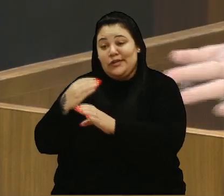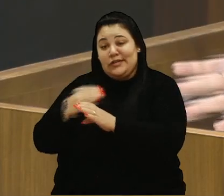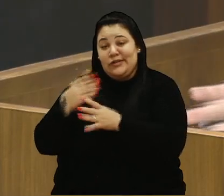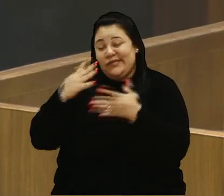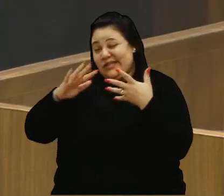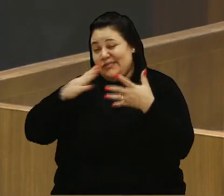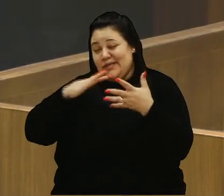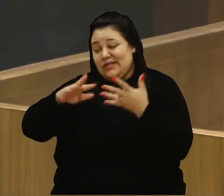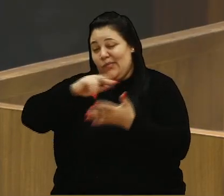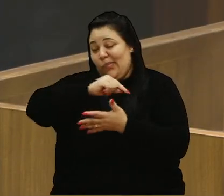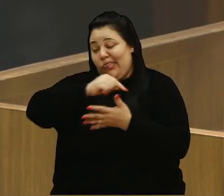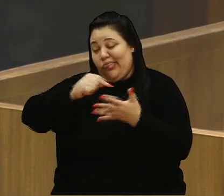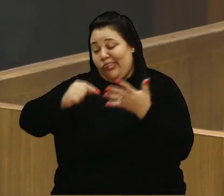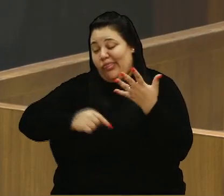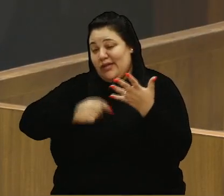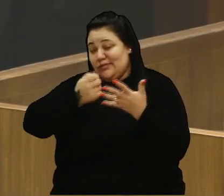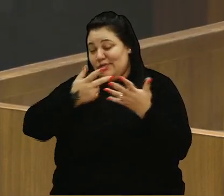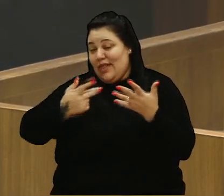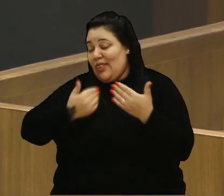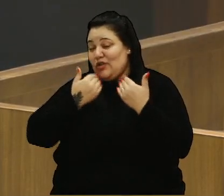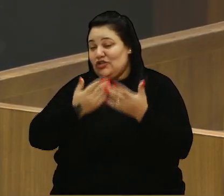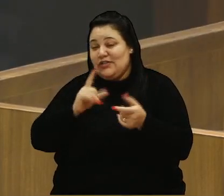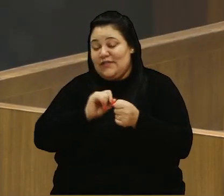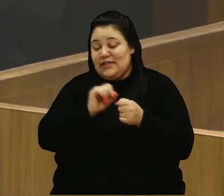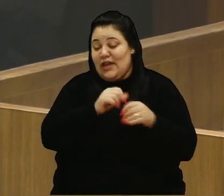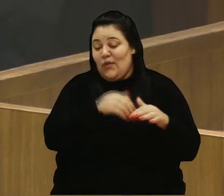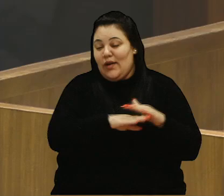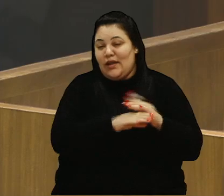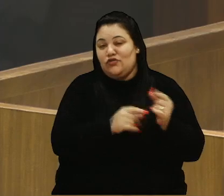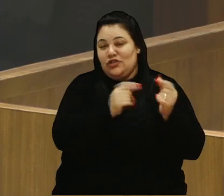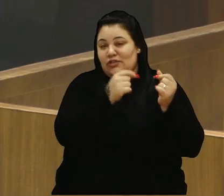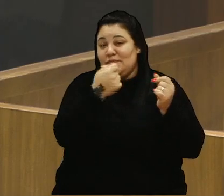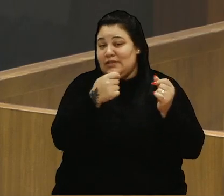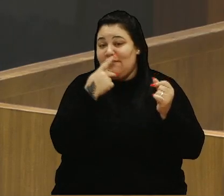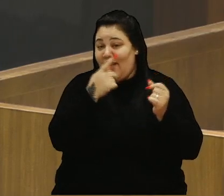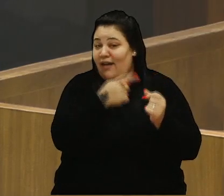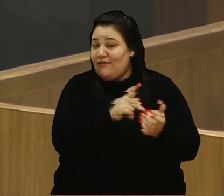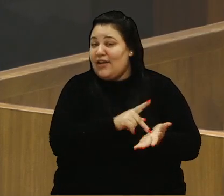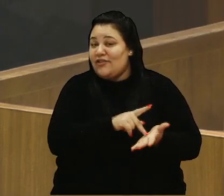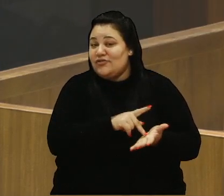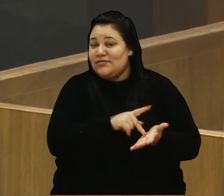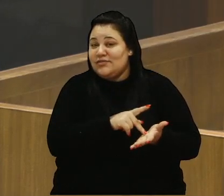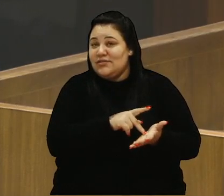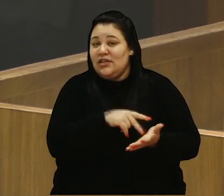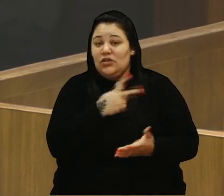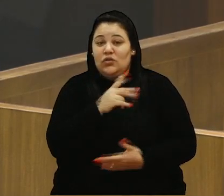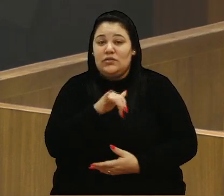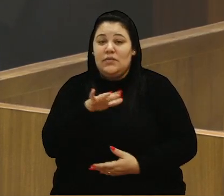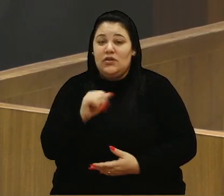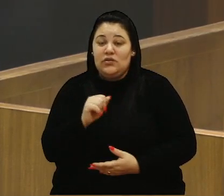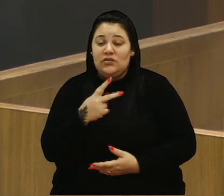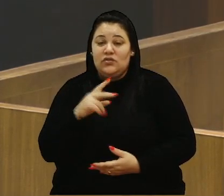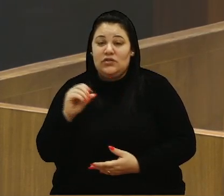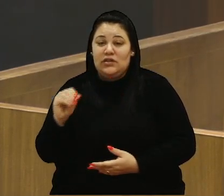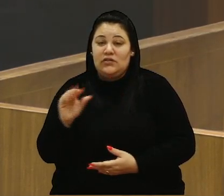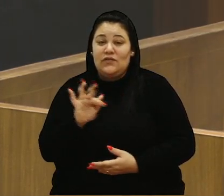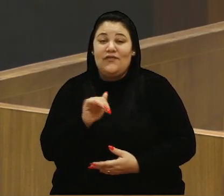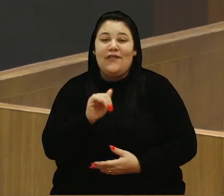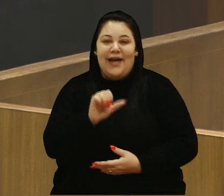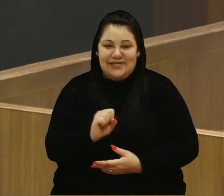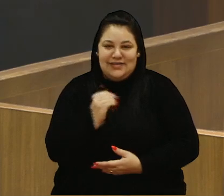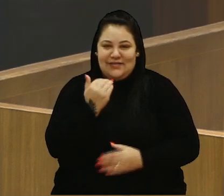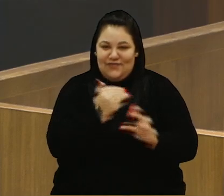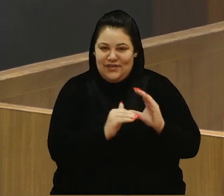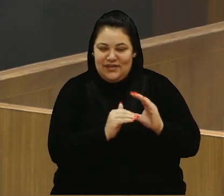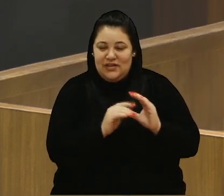uma série de fatores. Não adianta eles fazer e guardar para eles, tem que ter transparência. E 2 milhões e 200 vai para a FAS aqui. A gente fez um projeto de lei